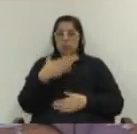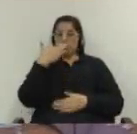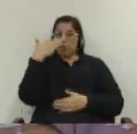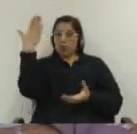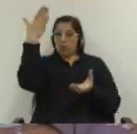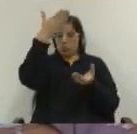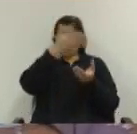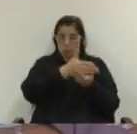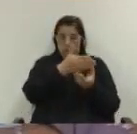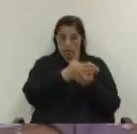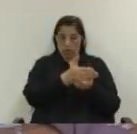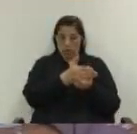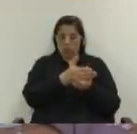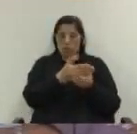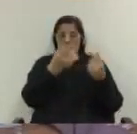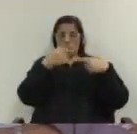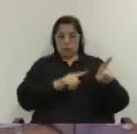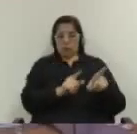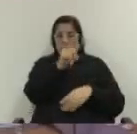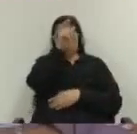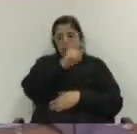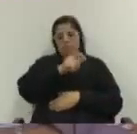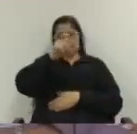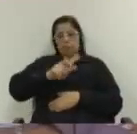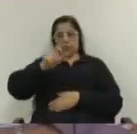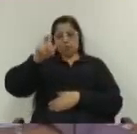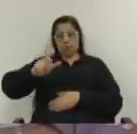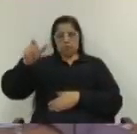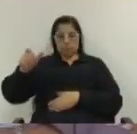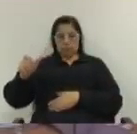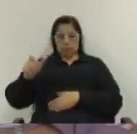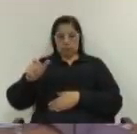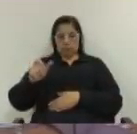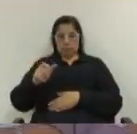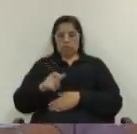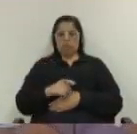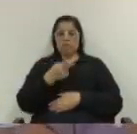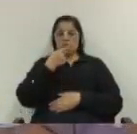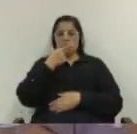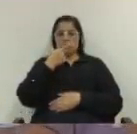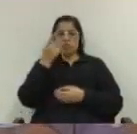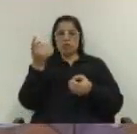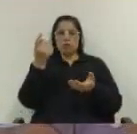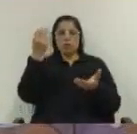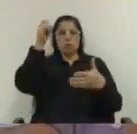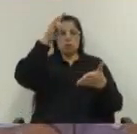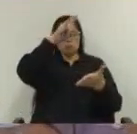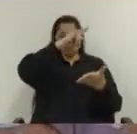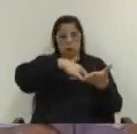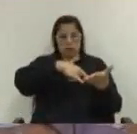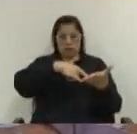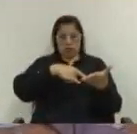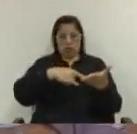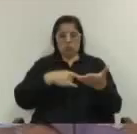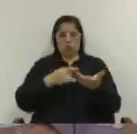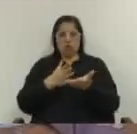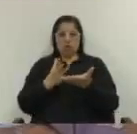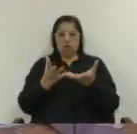os indicados, saliento que o contrato celebrado com a Vital Garden, aprovado pelo Conselho Municipal da